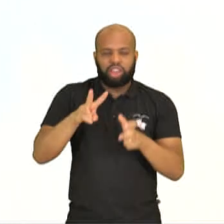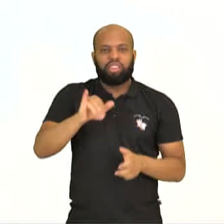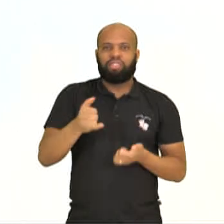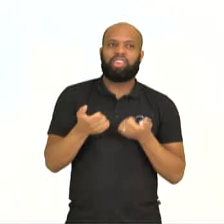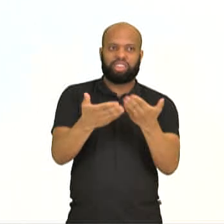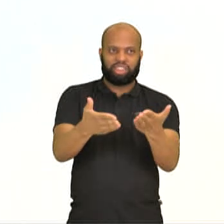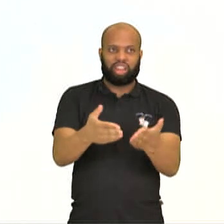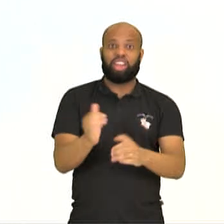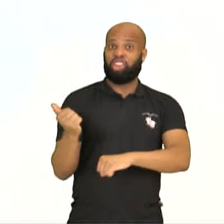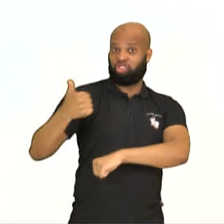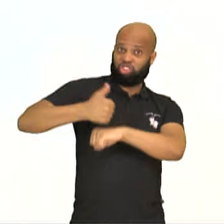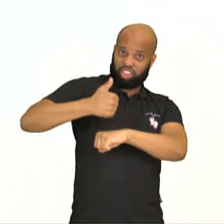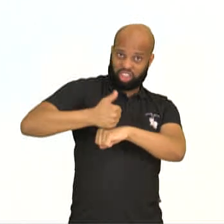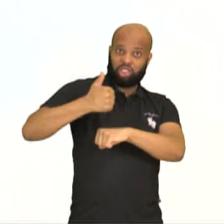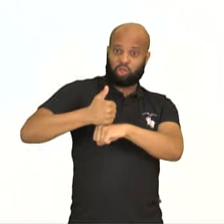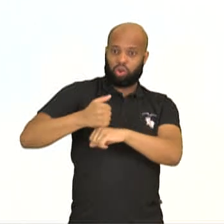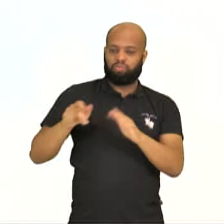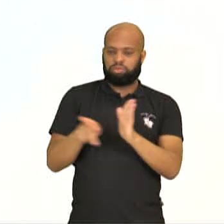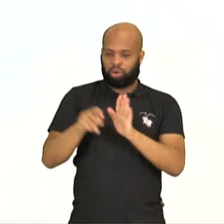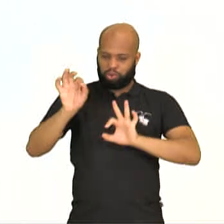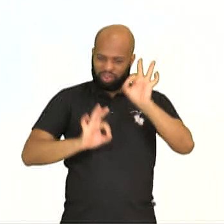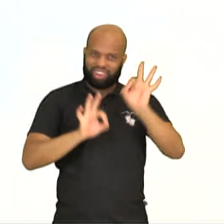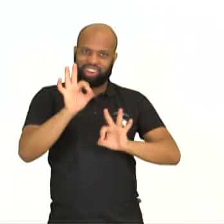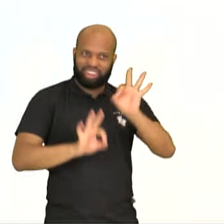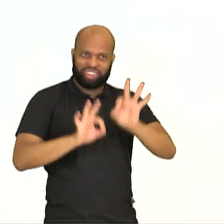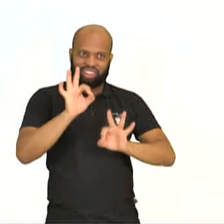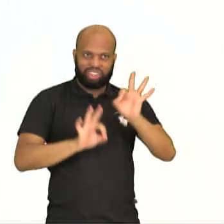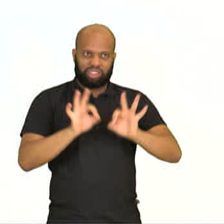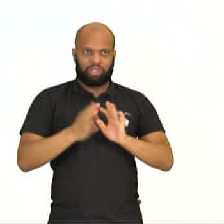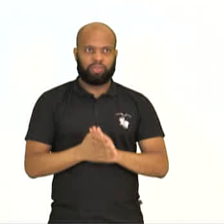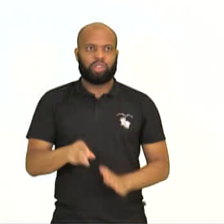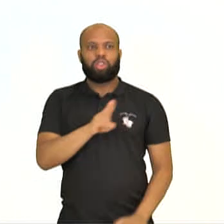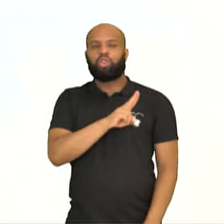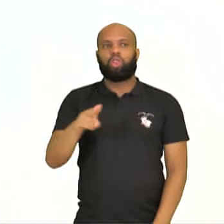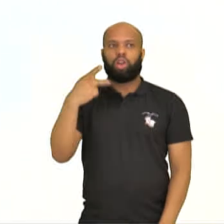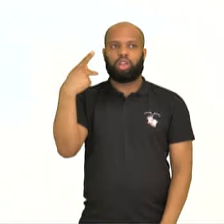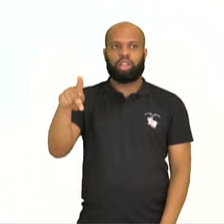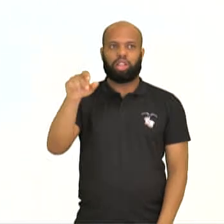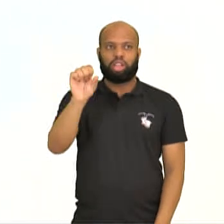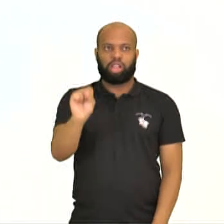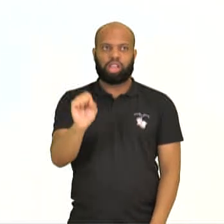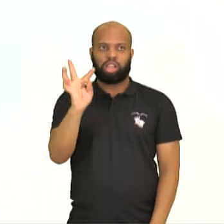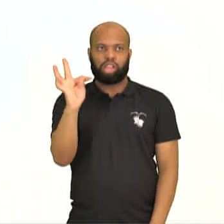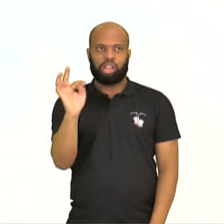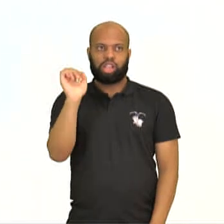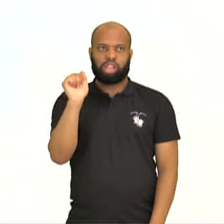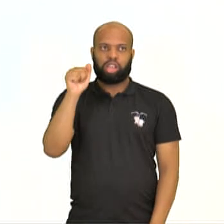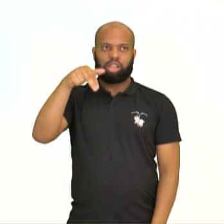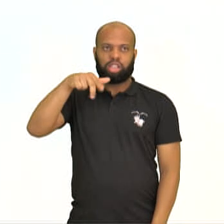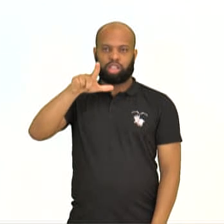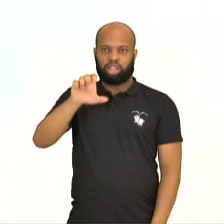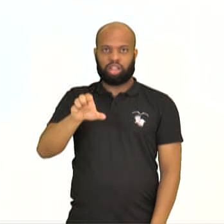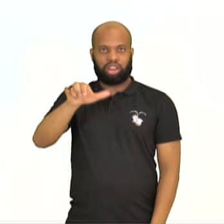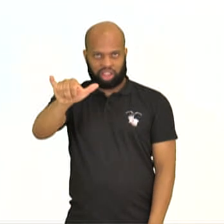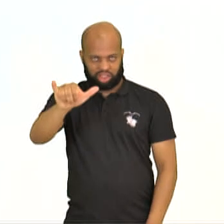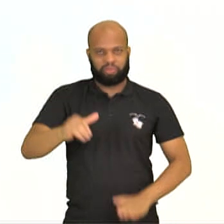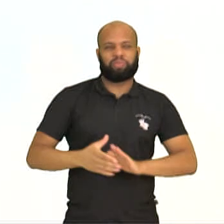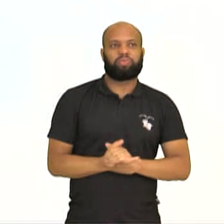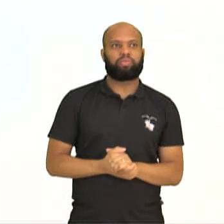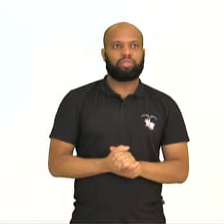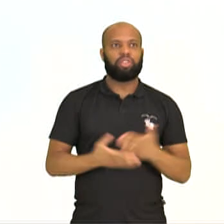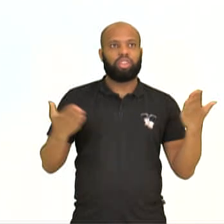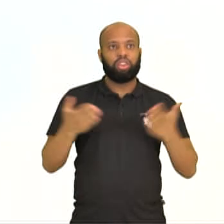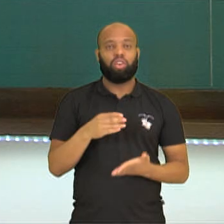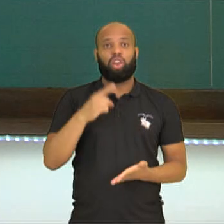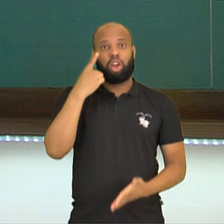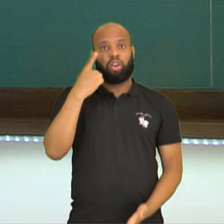afirmou o diretor executivo da organização, Stanley Pierre-Louis, em um comunicado. Pois bem, vamos